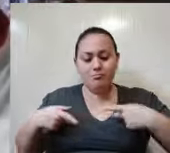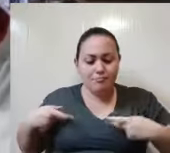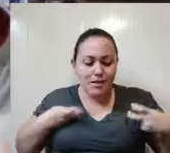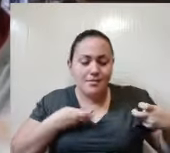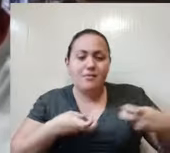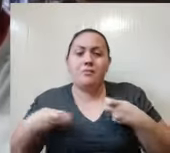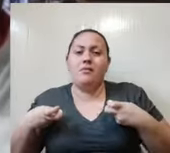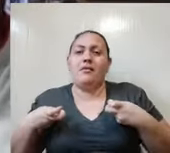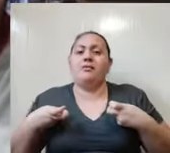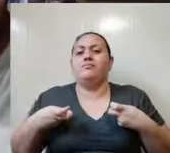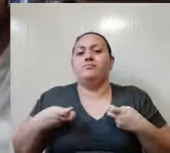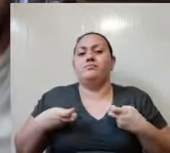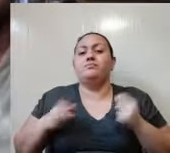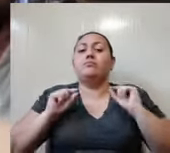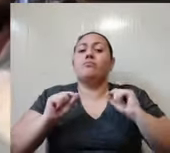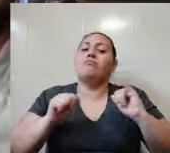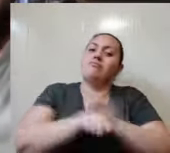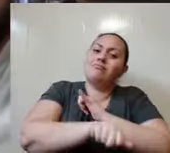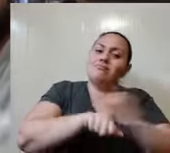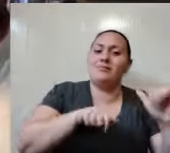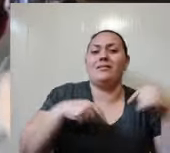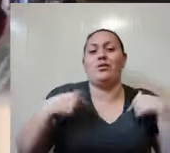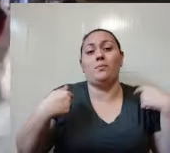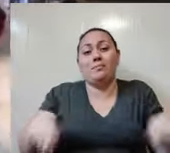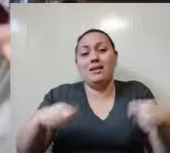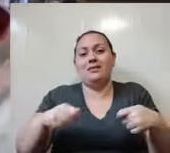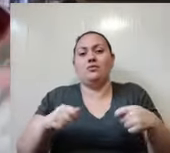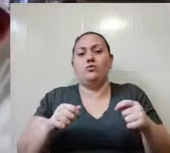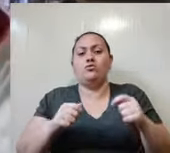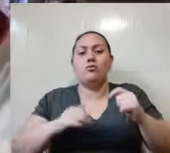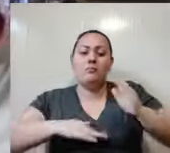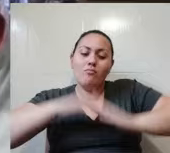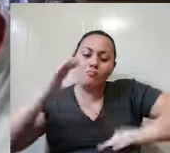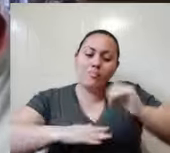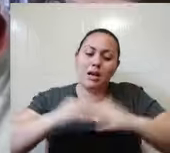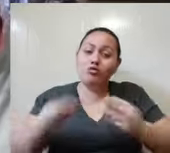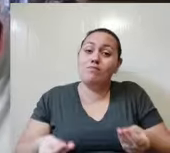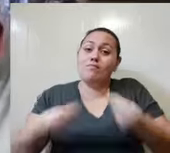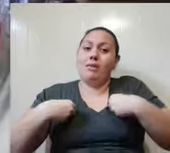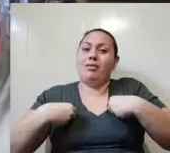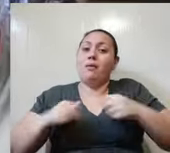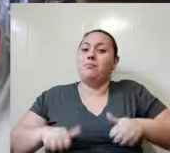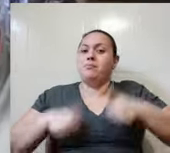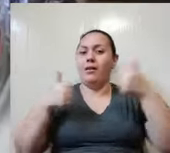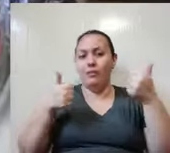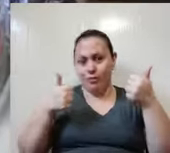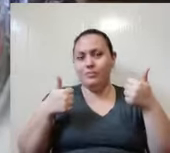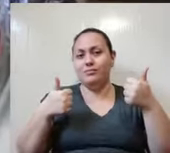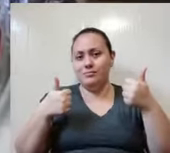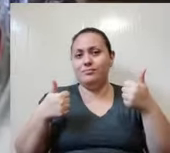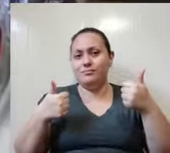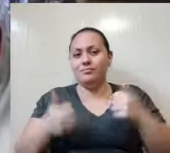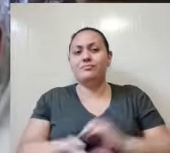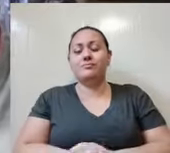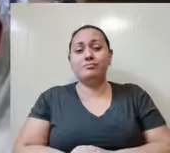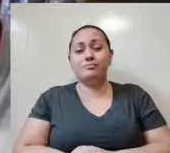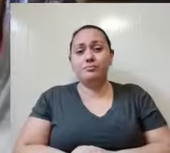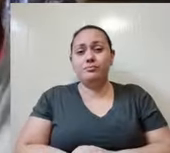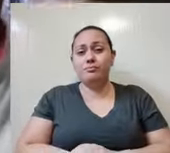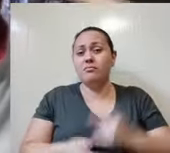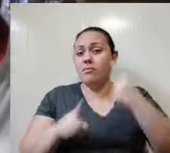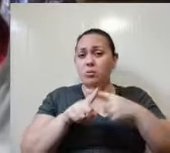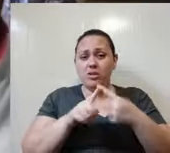identificar quais são as estratégias e as coisas que a gente precisa buscar para se sentir de uma forma melhor. Porque